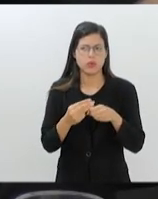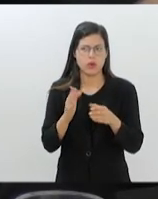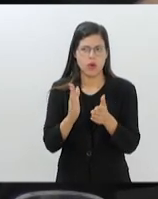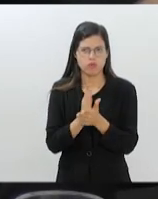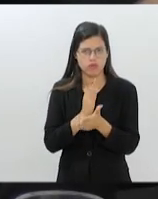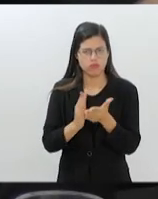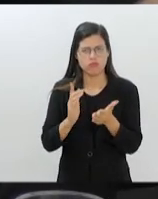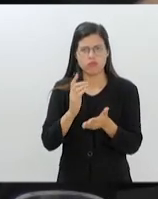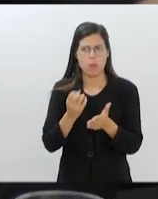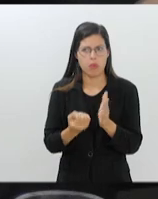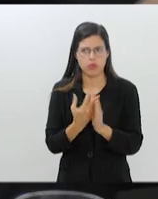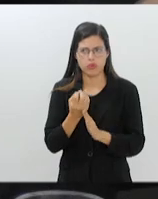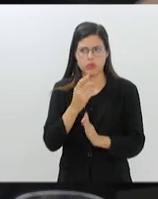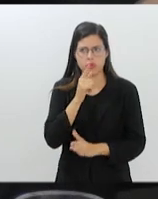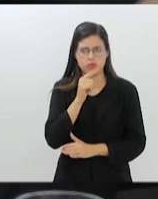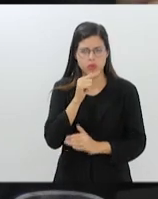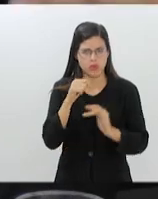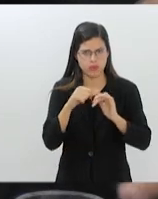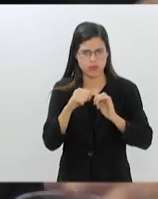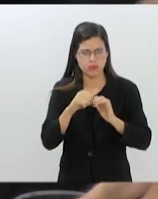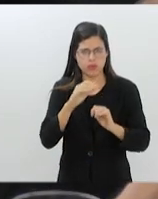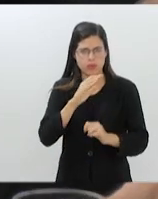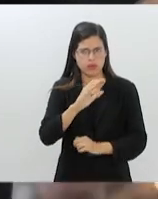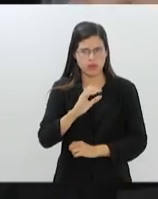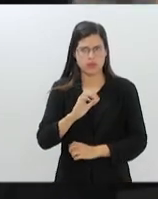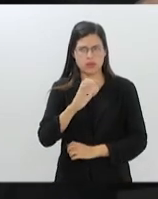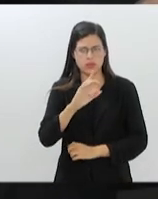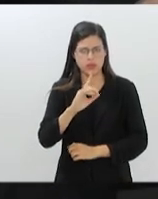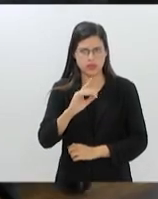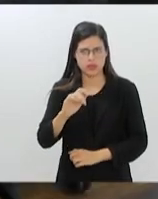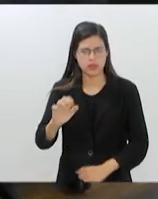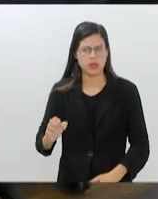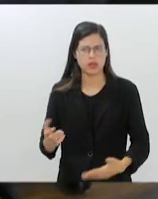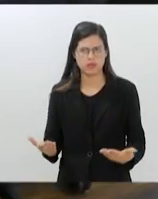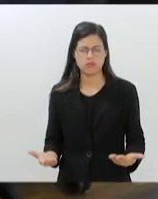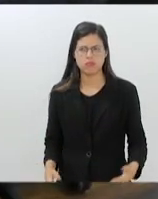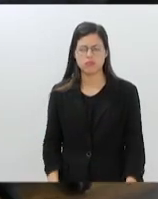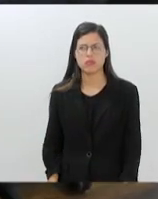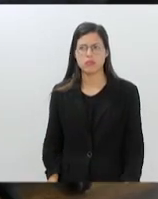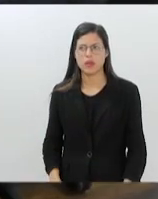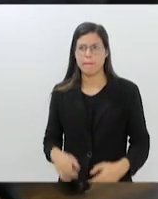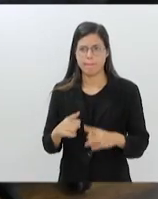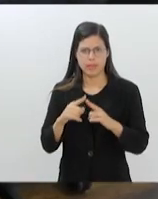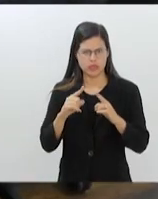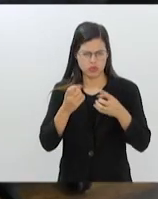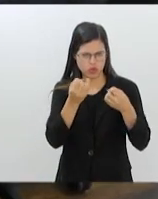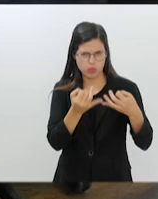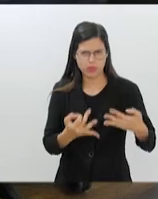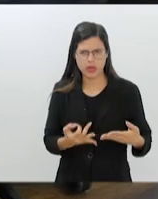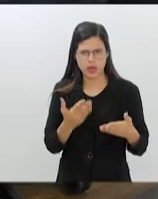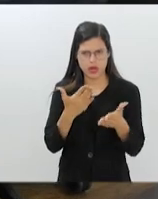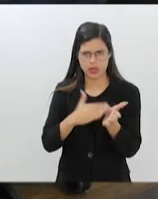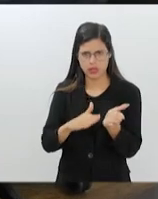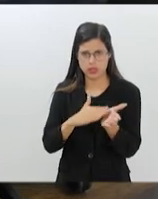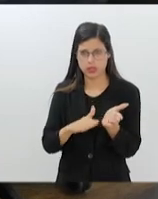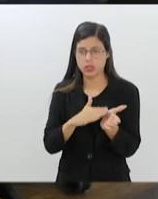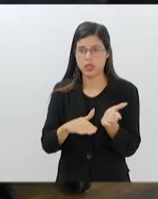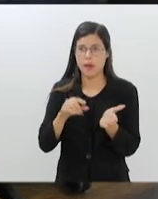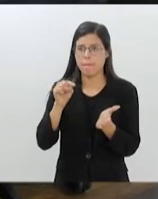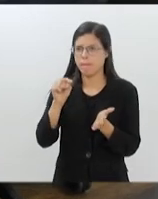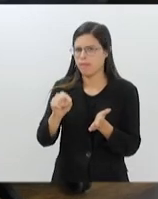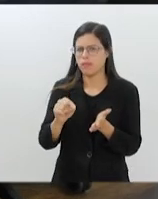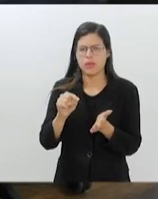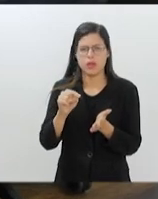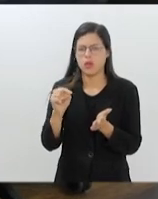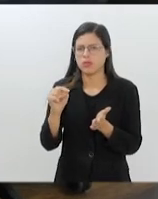água é feita pela cedai não sim isso justifica C gastar milhares de reais no lugar que ela vai produzir